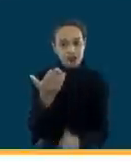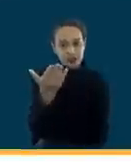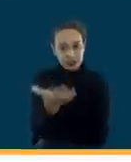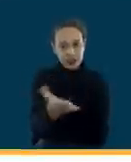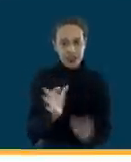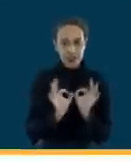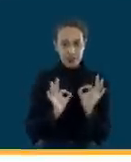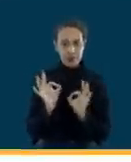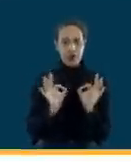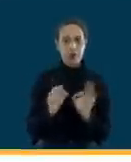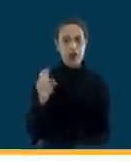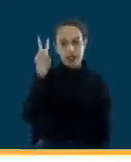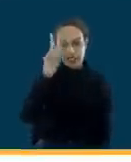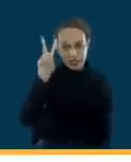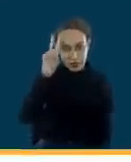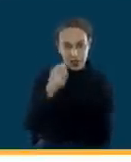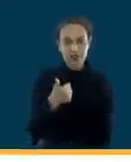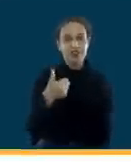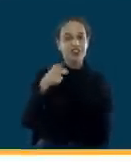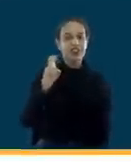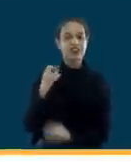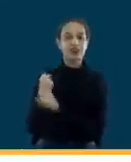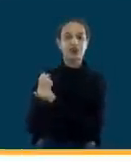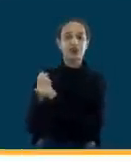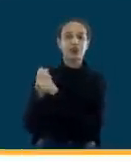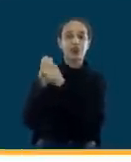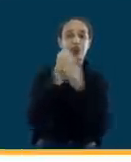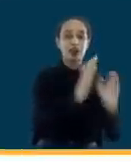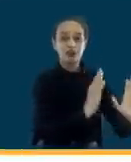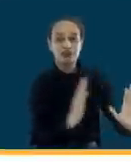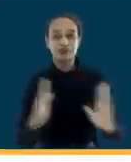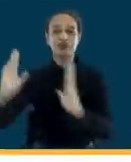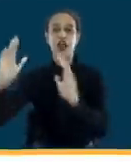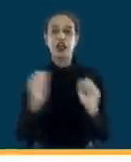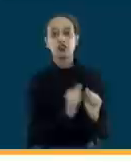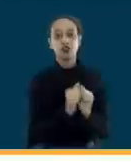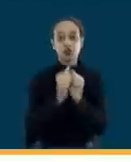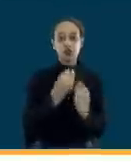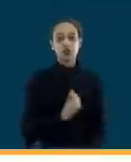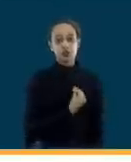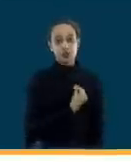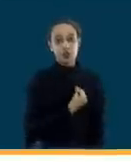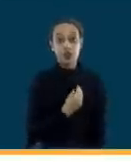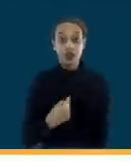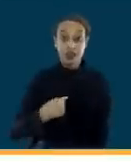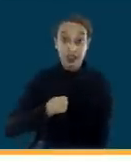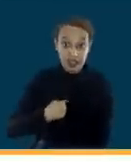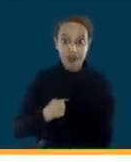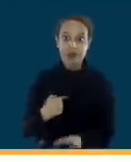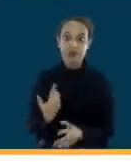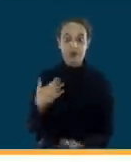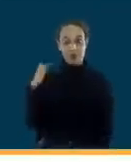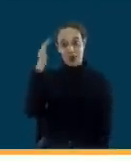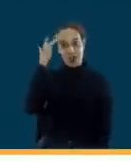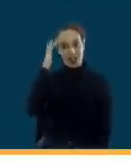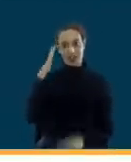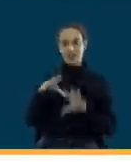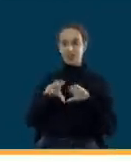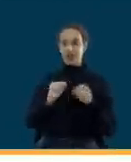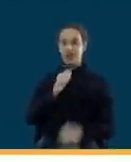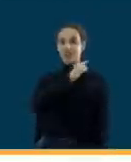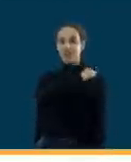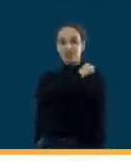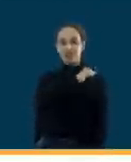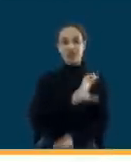dos 15 anos aí de trajetória, de caminhada junto. Eu acho que me formei gestor cultural nos pontos